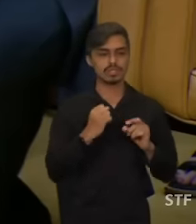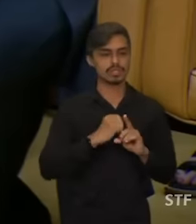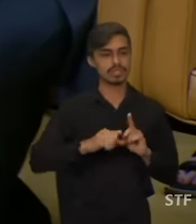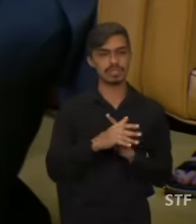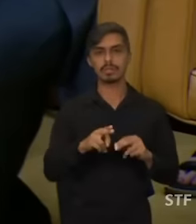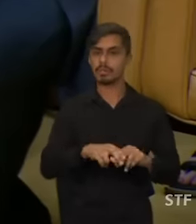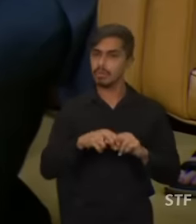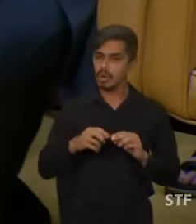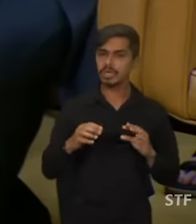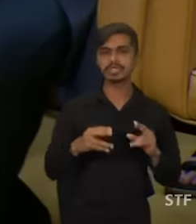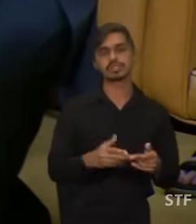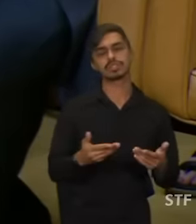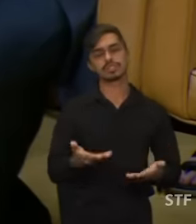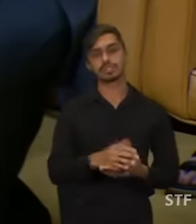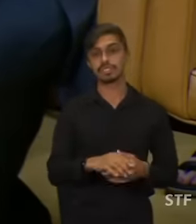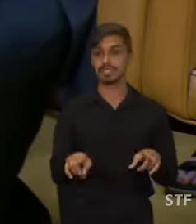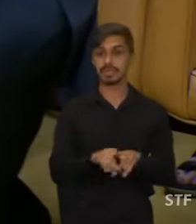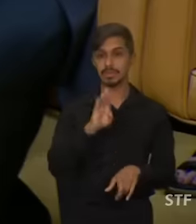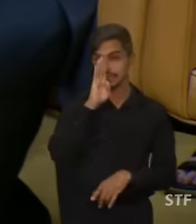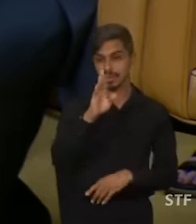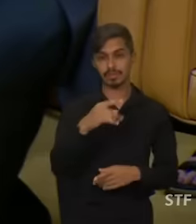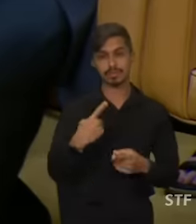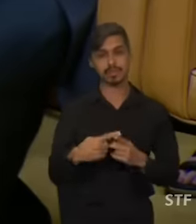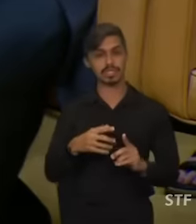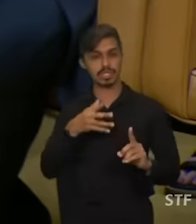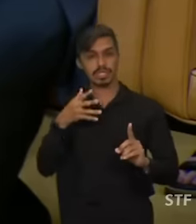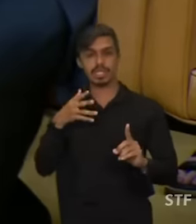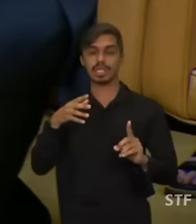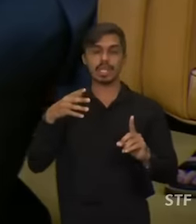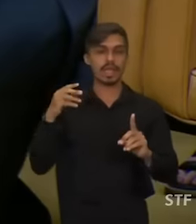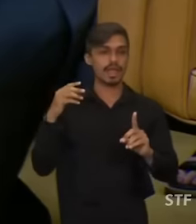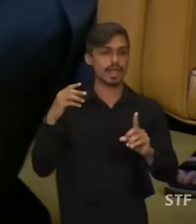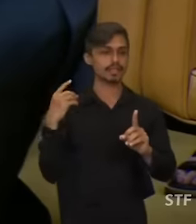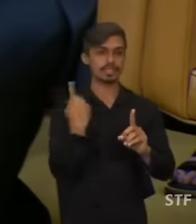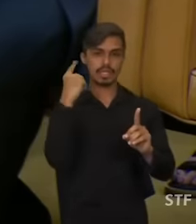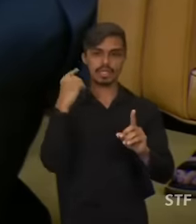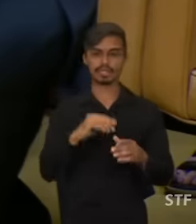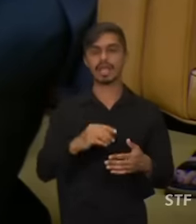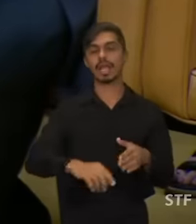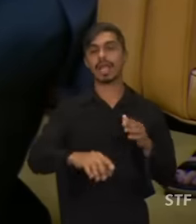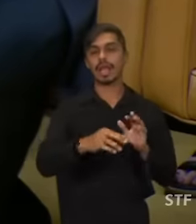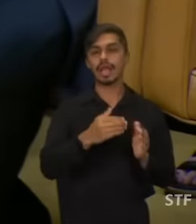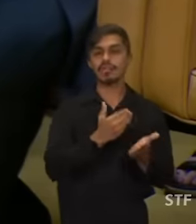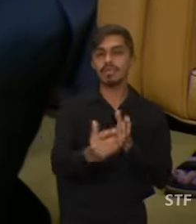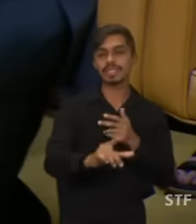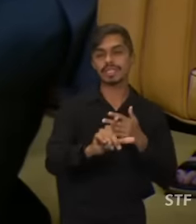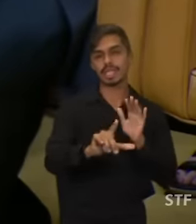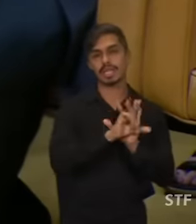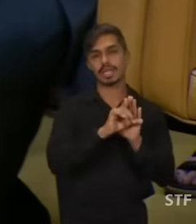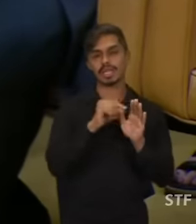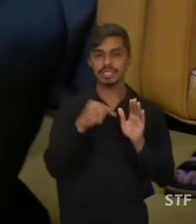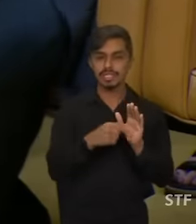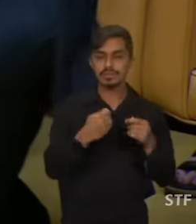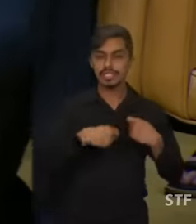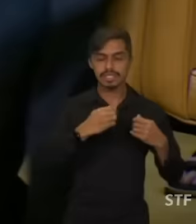esses motivos, senhor presidente, mas principalmente pela agressão à regra da legalidade, que no campo do direito penal deve ser